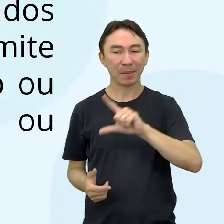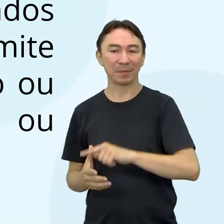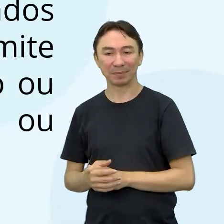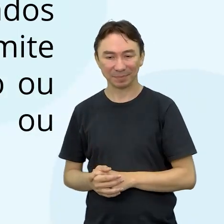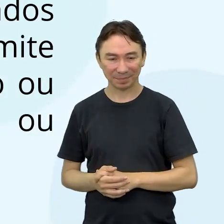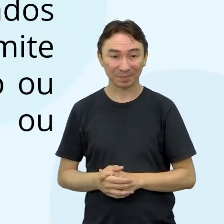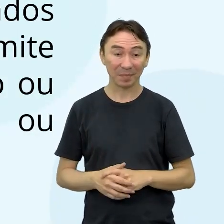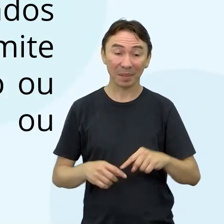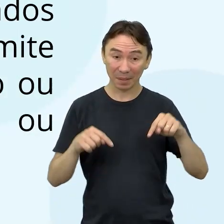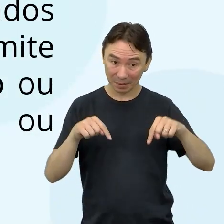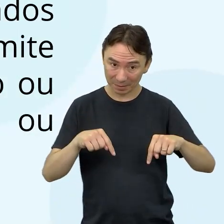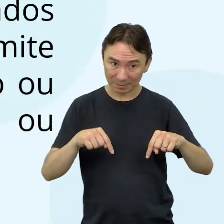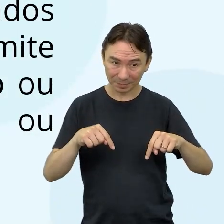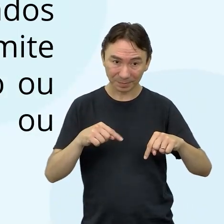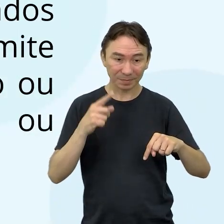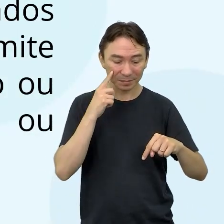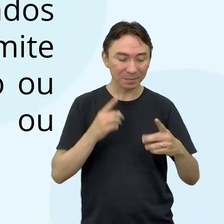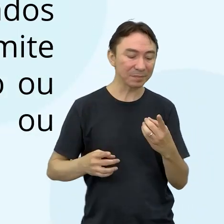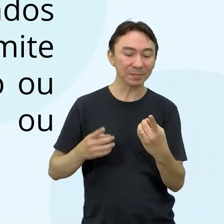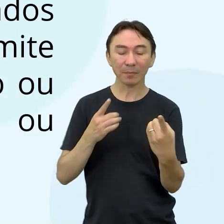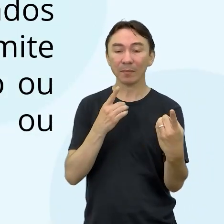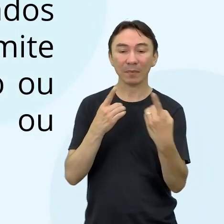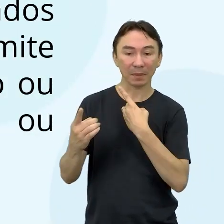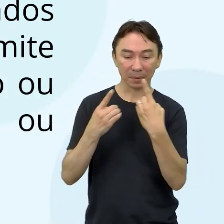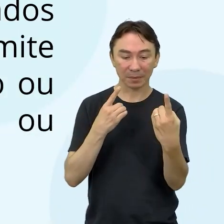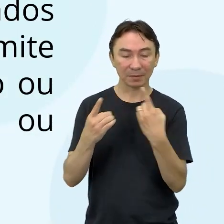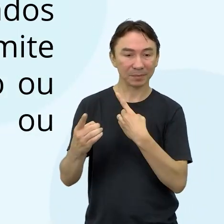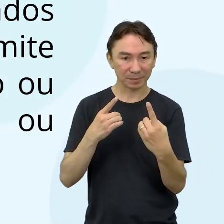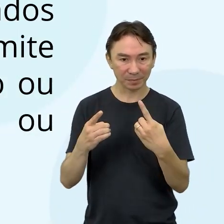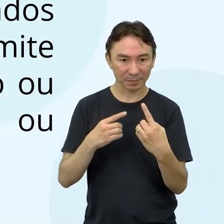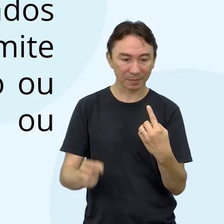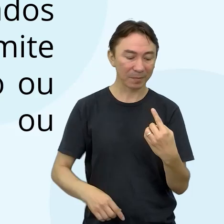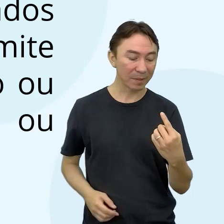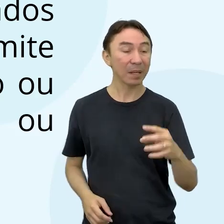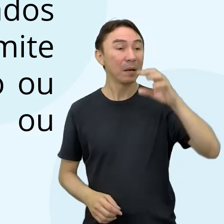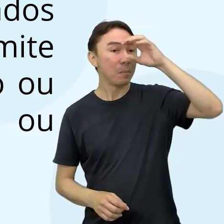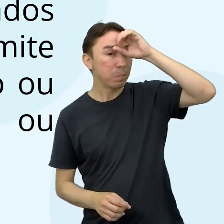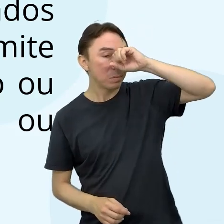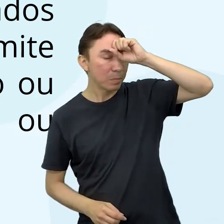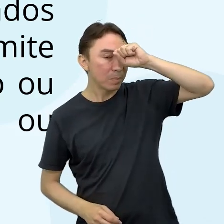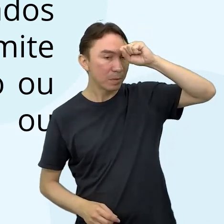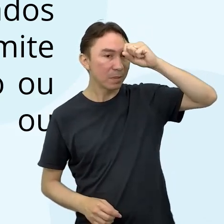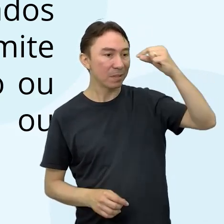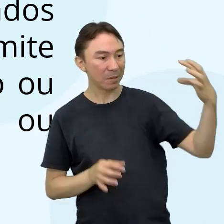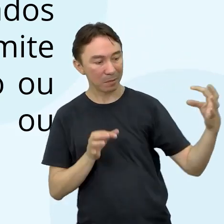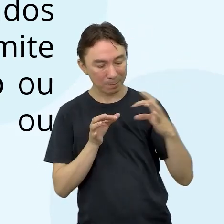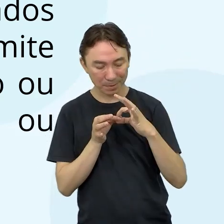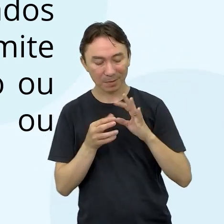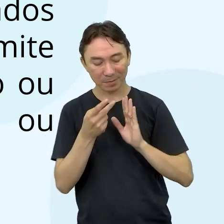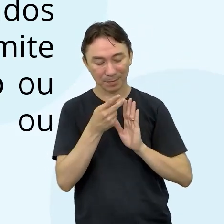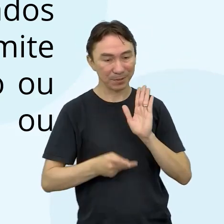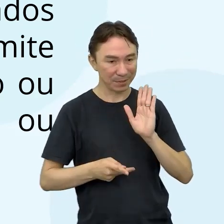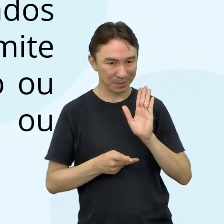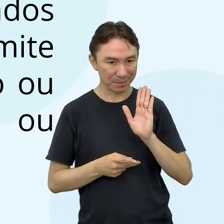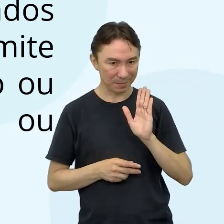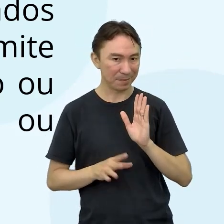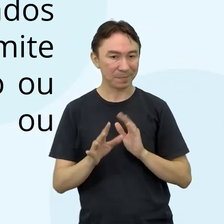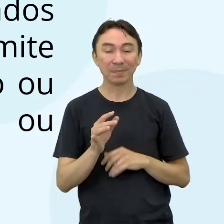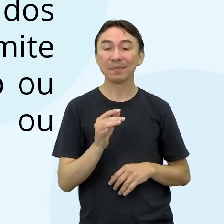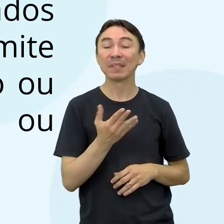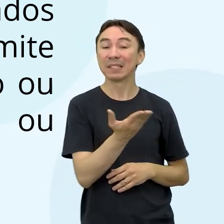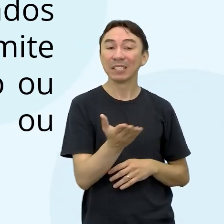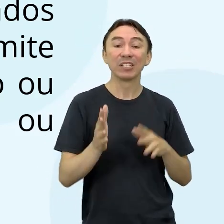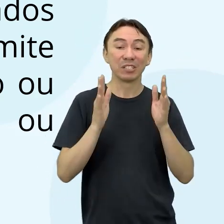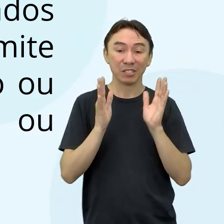essa primeira etapa da aprendizagem baseada em projetos. Feitas as pesquisas, realizadas as pesquisas, é importante,